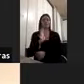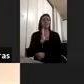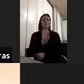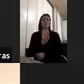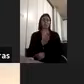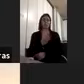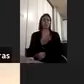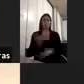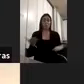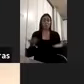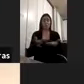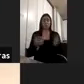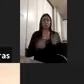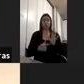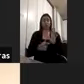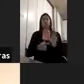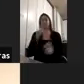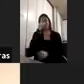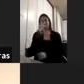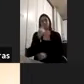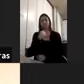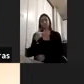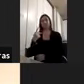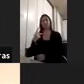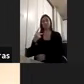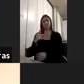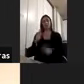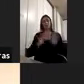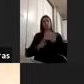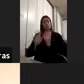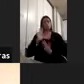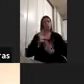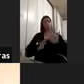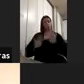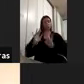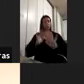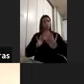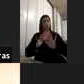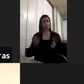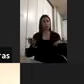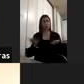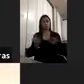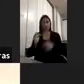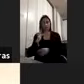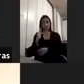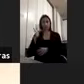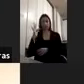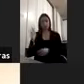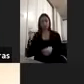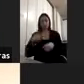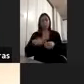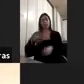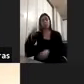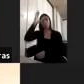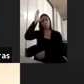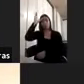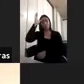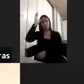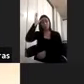Então, fica aí o nosso alerta ao trabalhador. Não vamos cair nesse joguinho da empresa. A empresa está